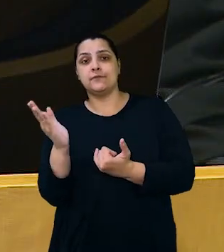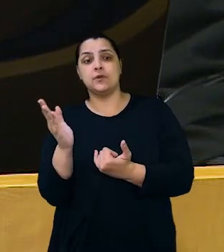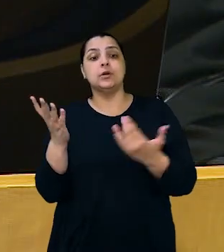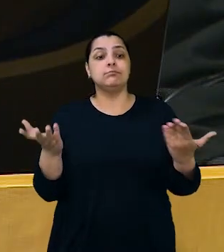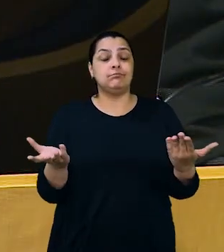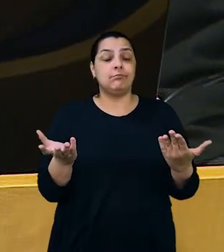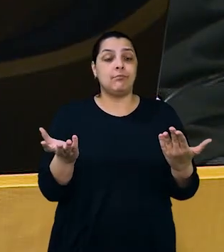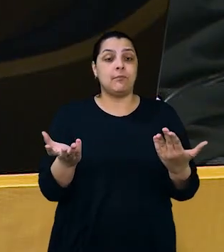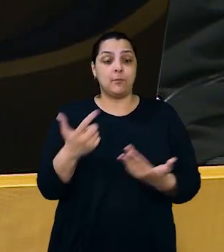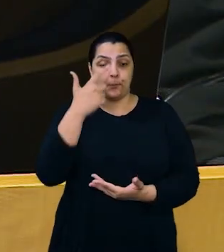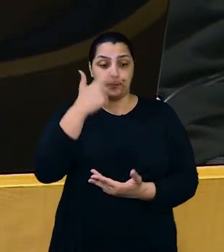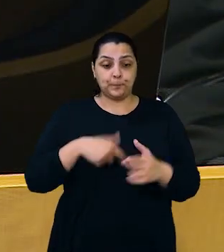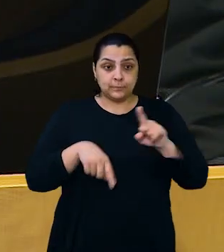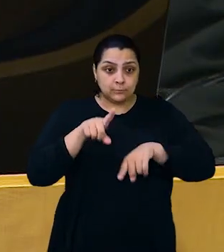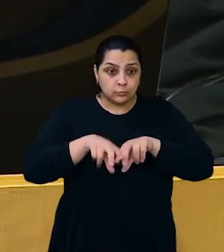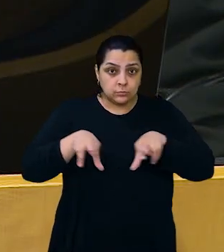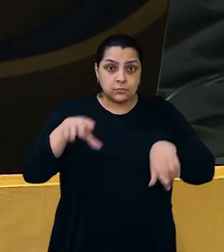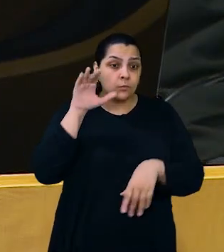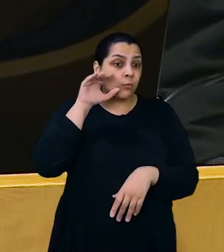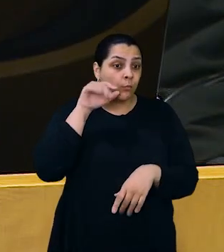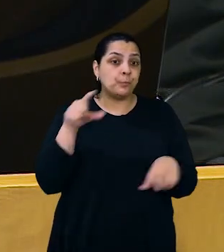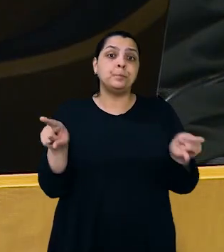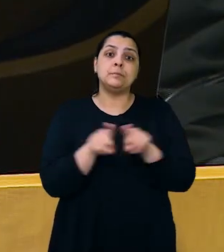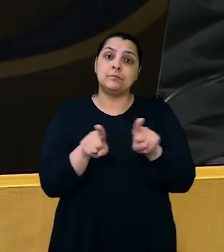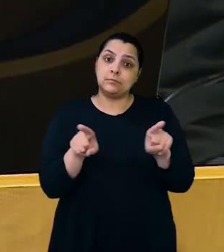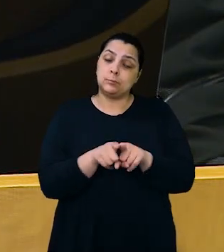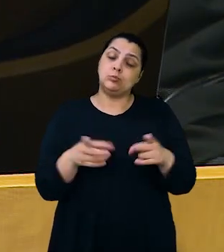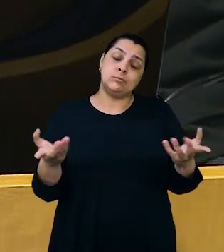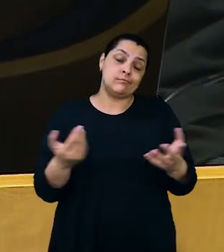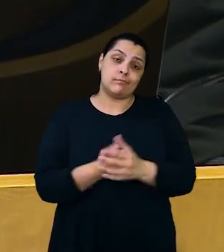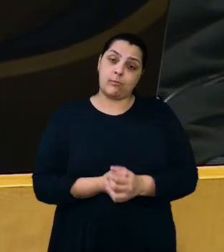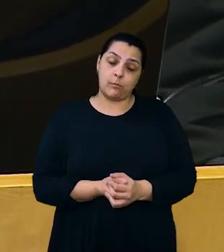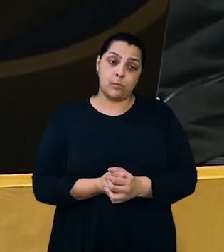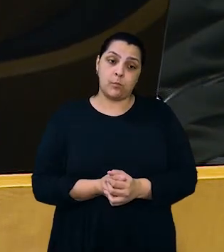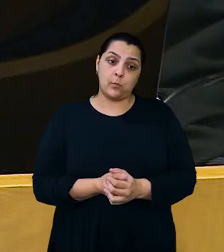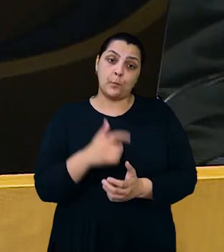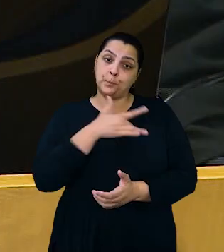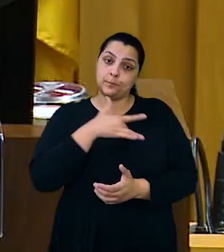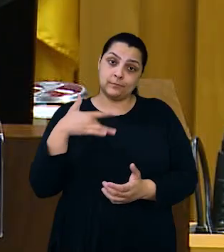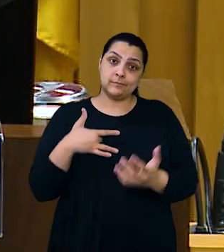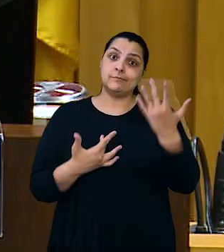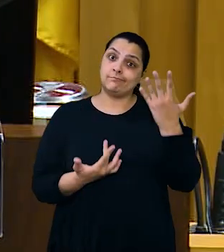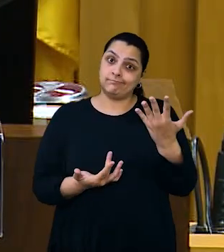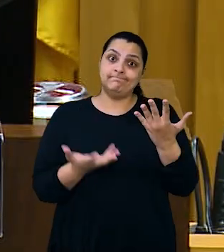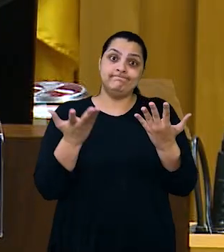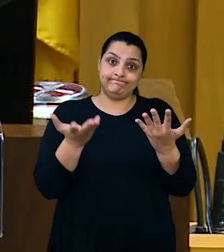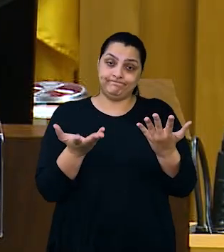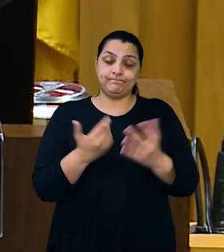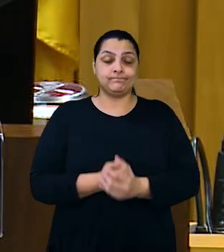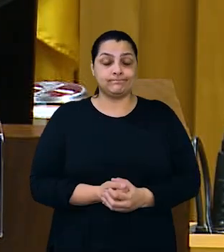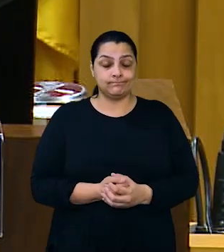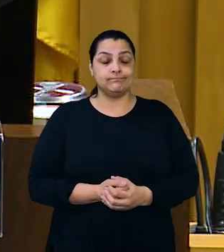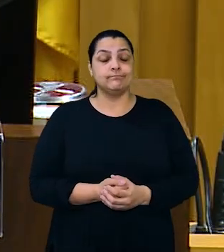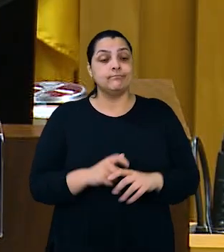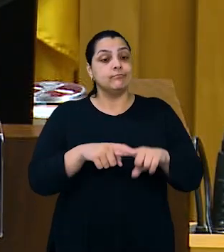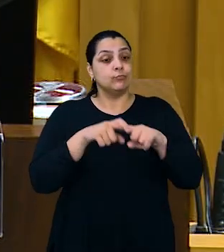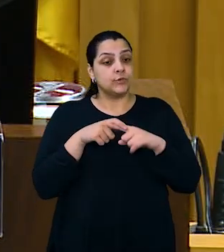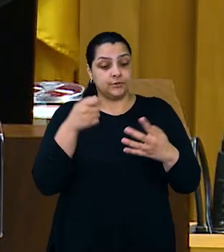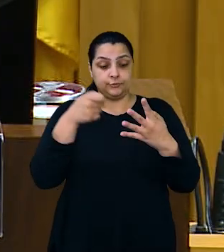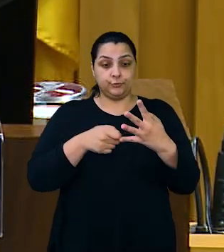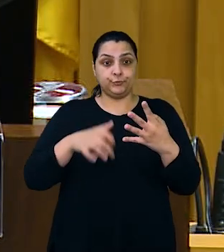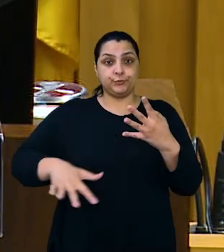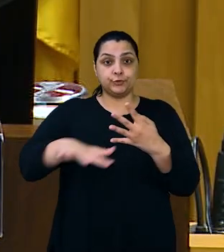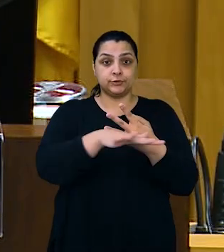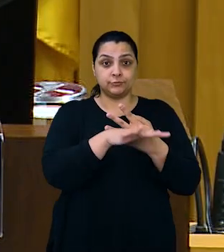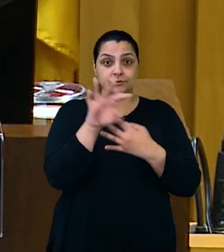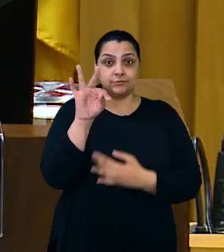bens e materiais do empregado foram atingidos, principalmente a saúde. Nesses casos, a jurisprudência